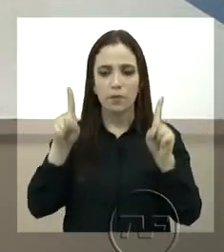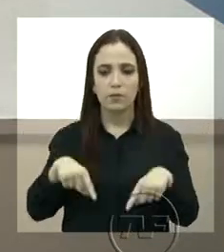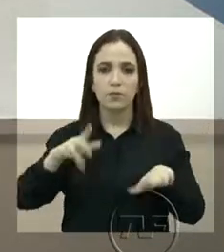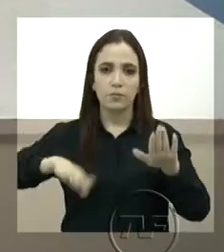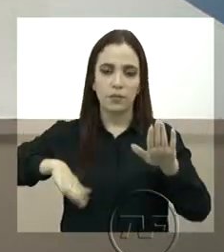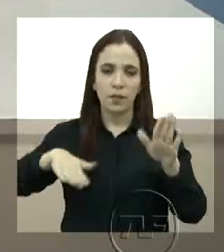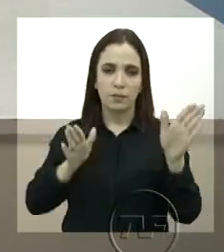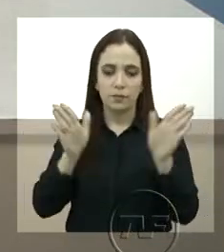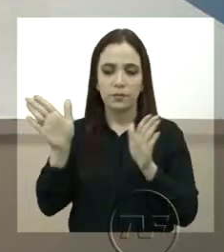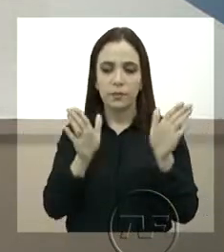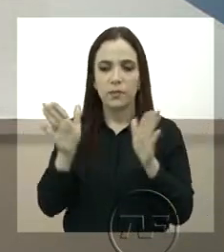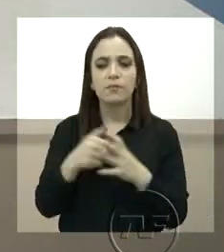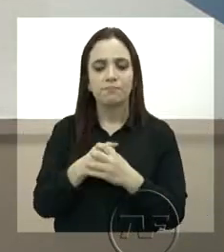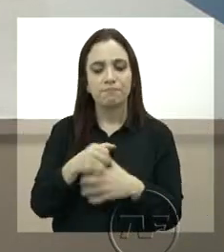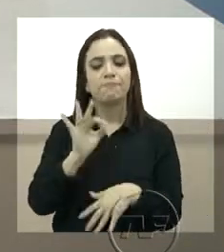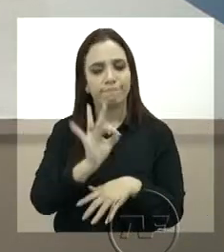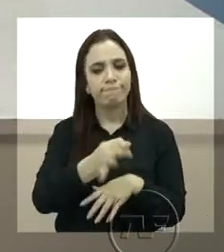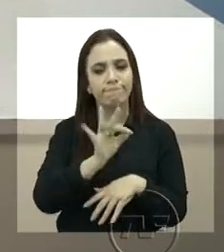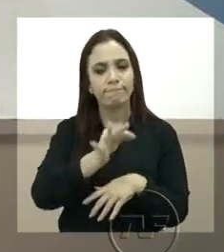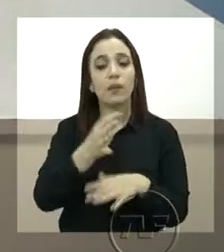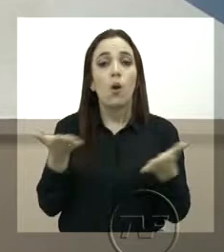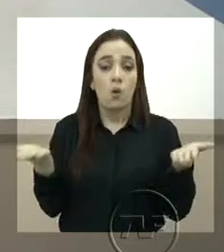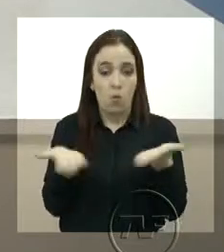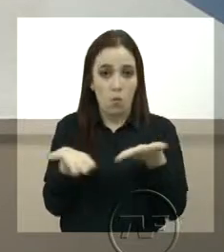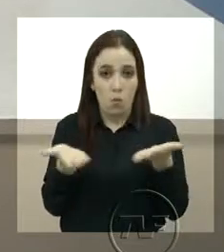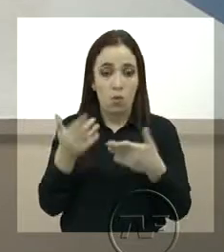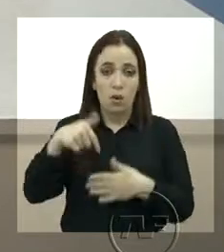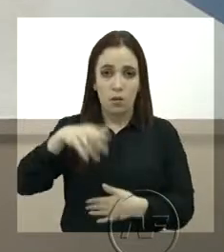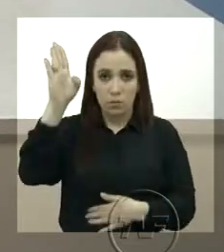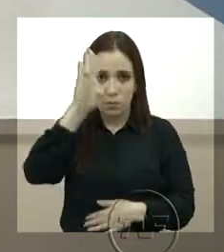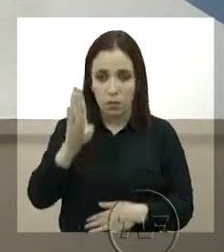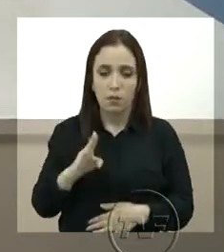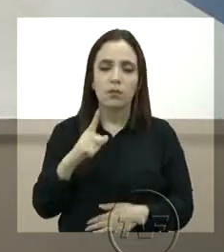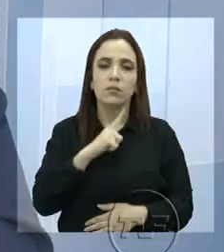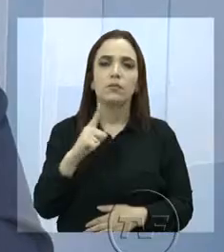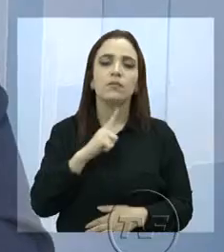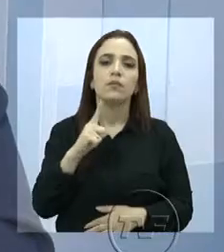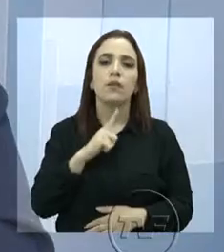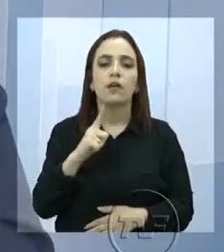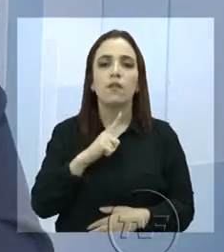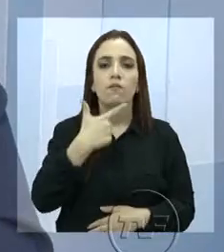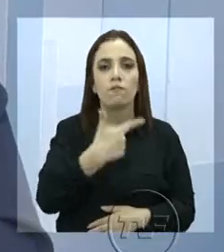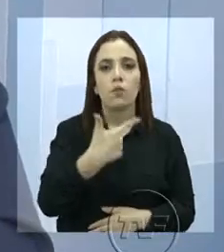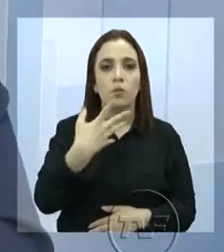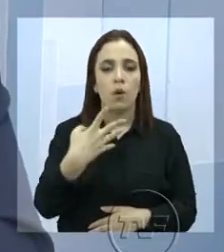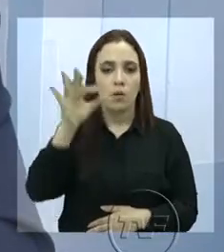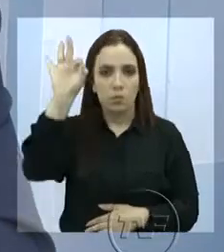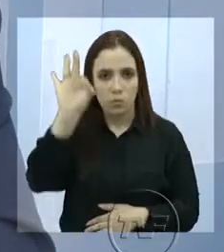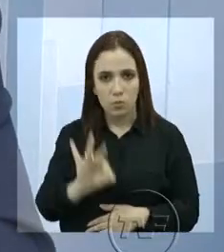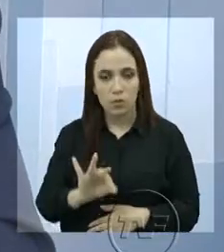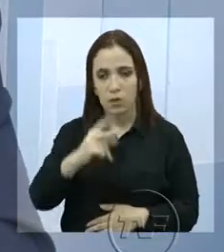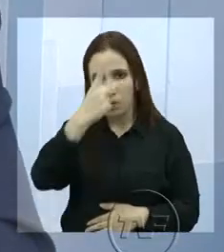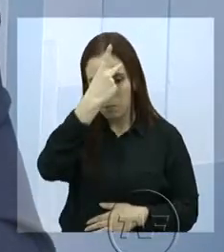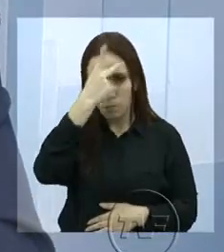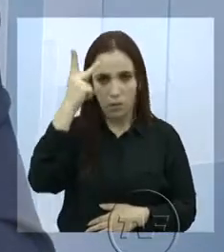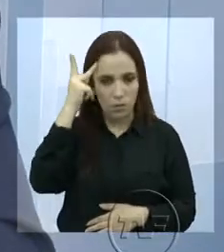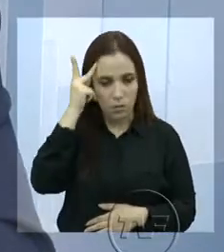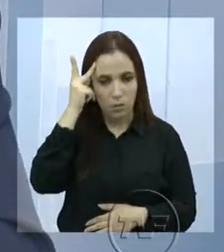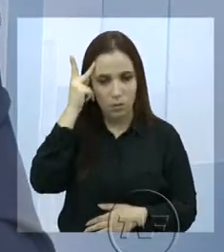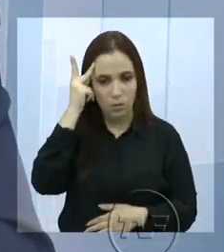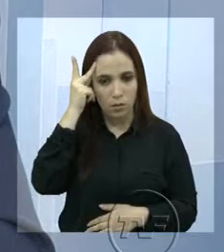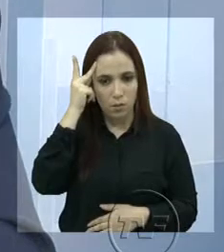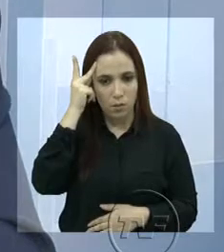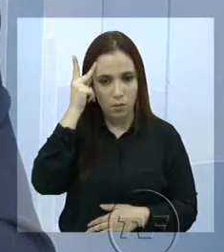Praia Acessível. Sim, hoje o Brasil tem aproximadamente 24% de pessoas